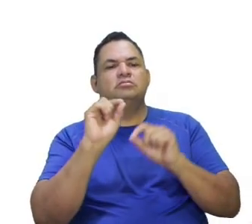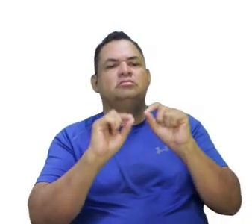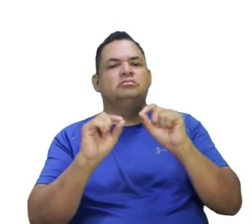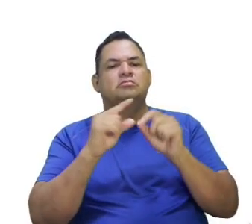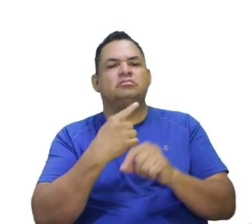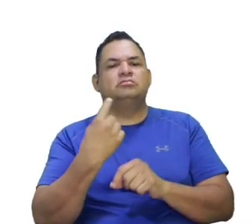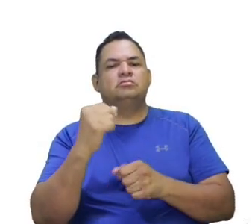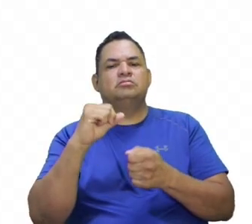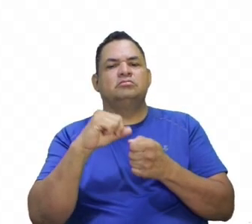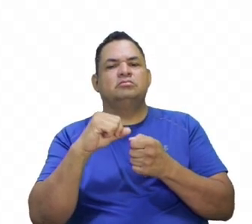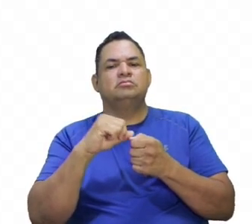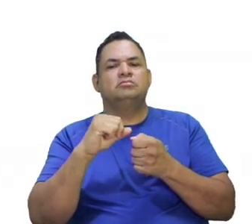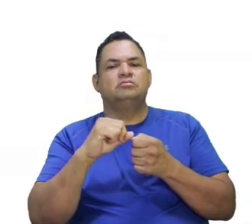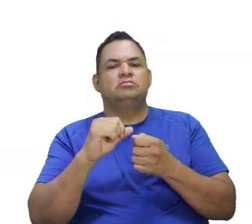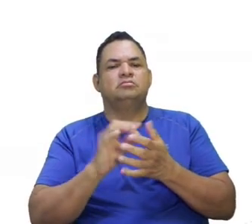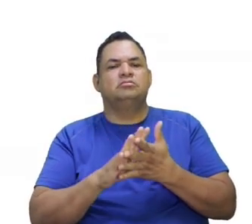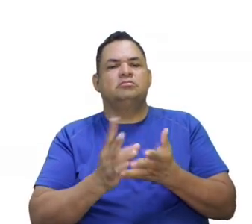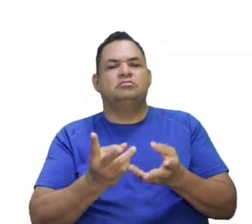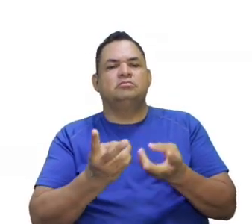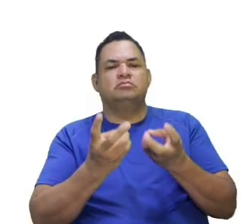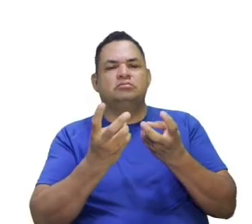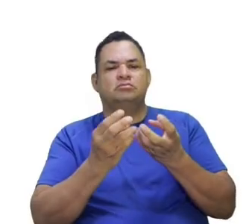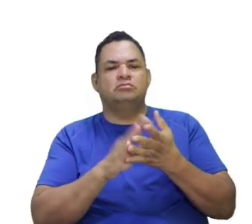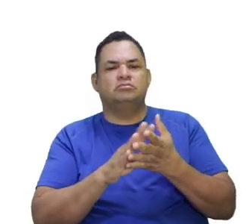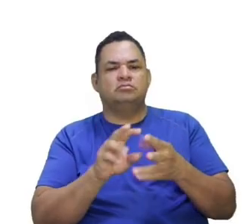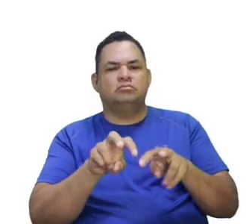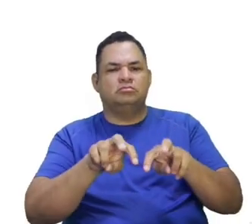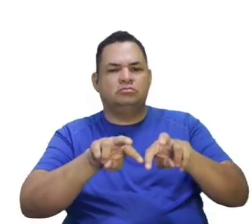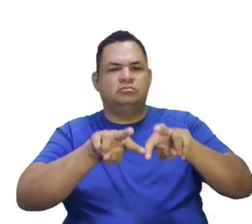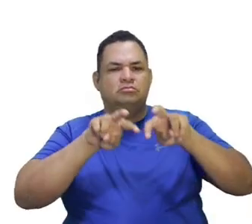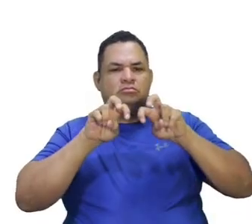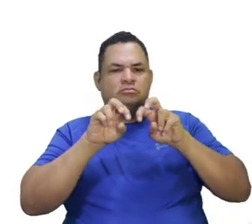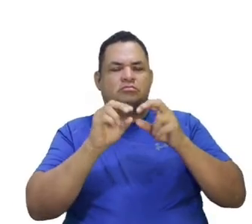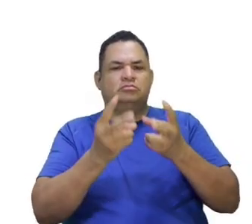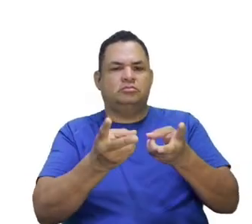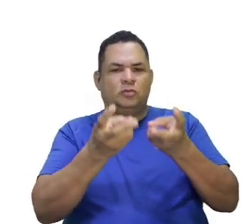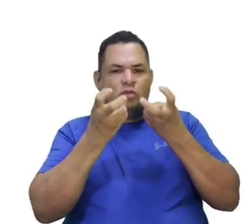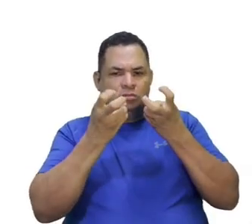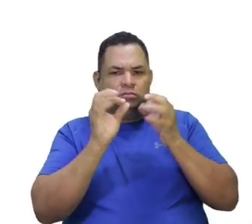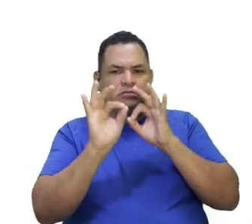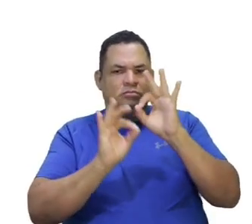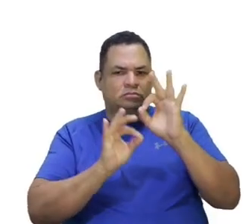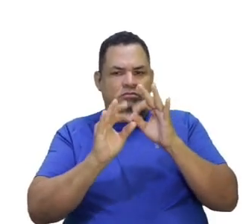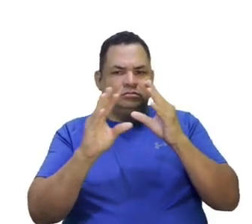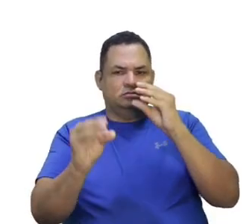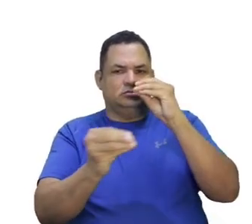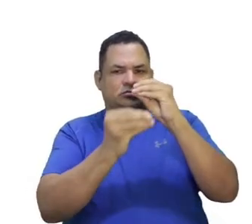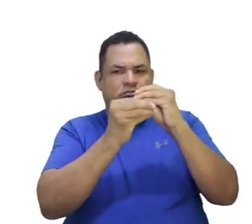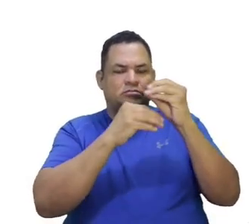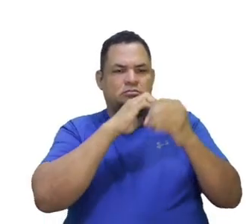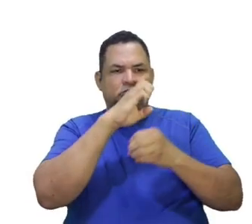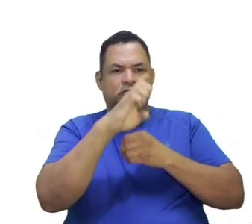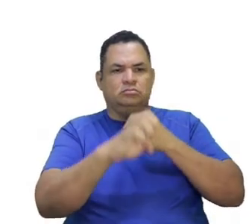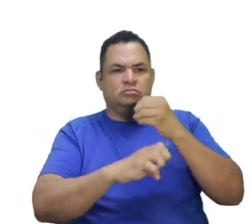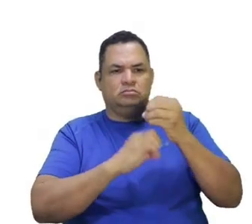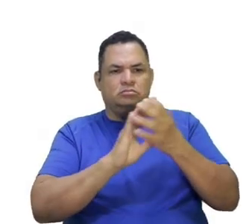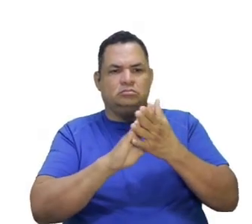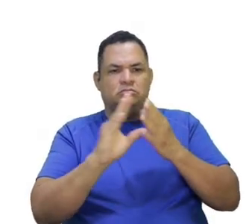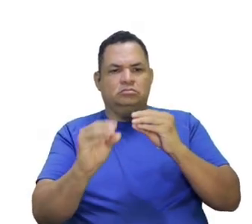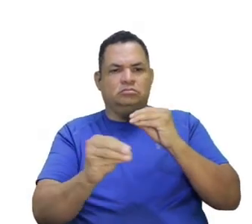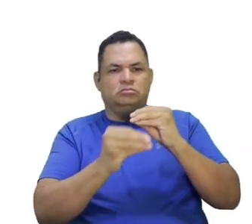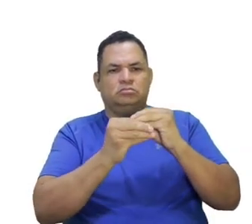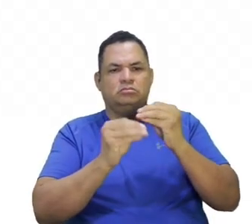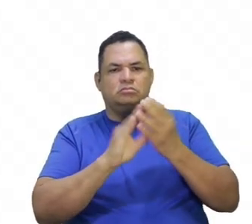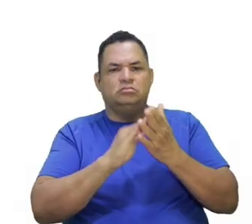fazendo? Para obter a distribuição dos ânions, a gente primeiro vai adicionar os elétrons que foram ganhos no